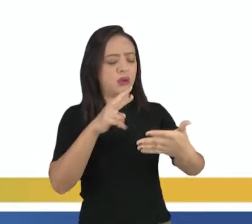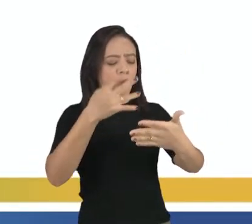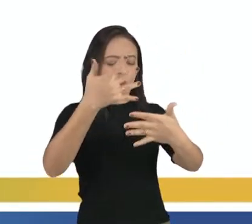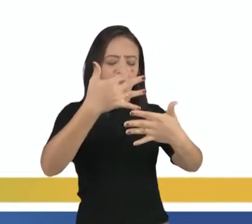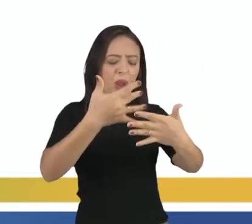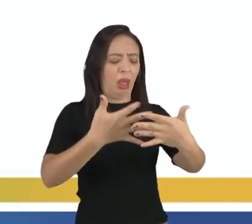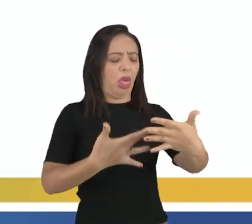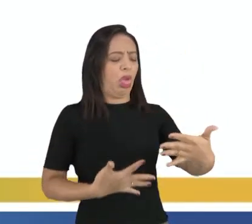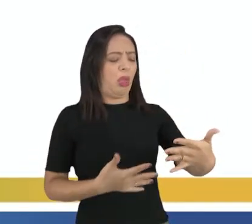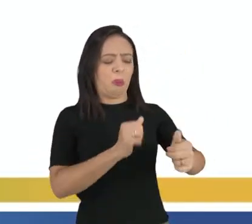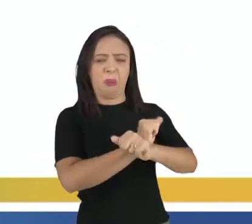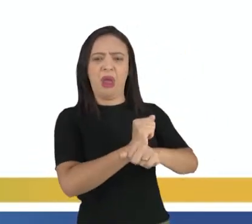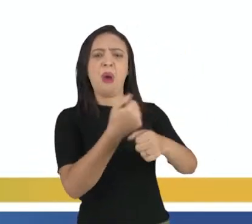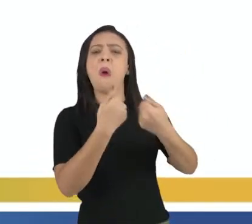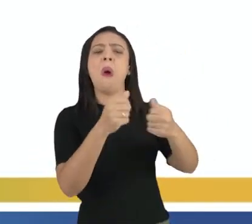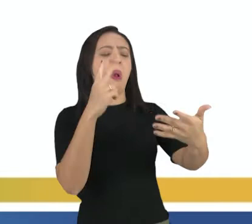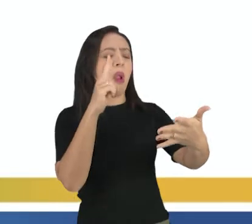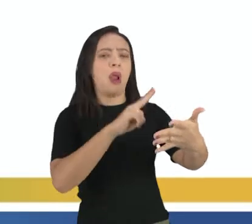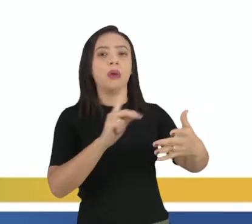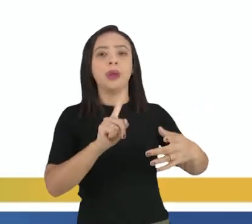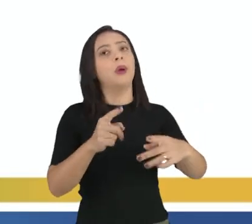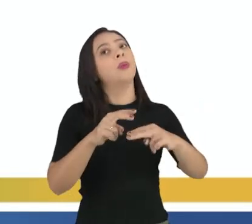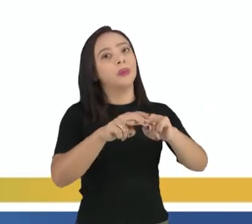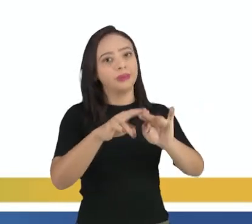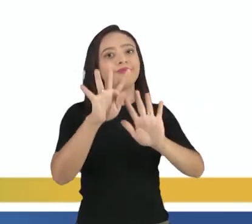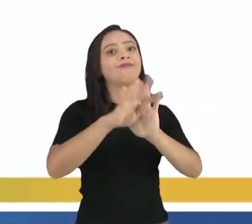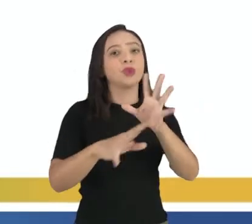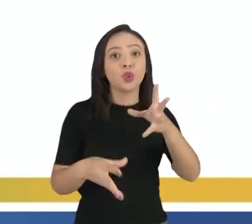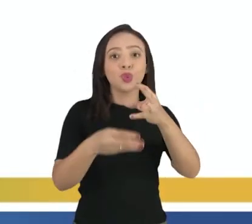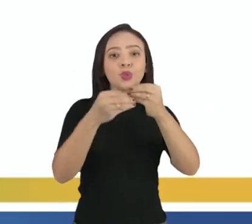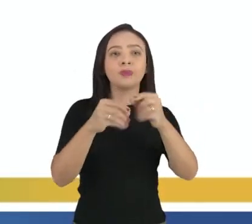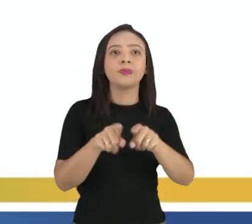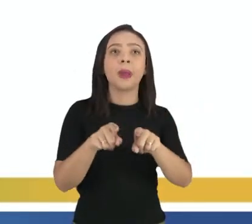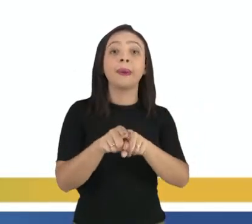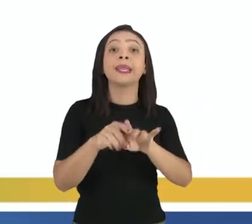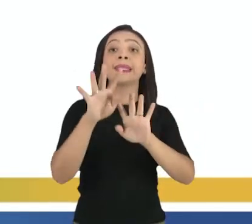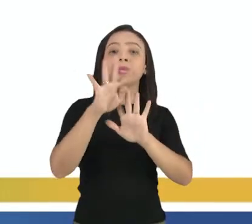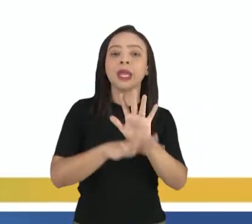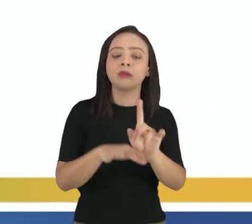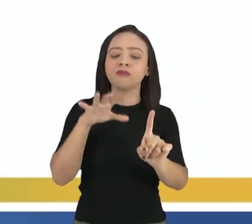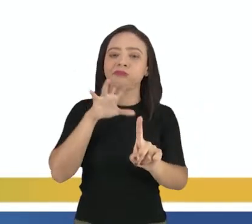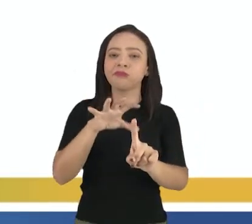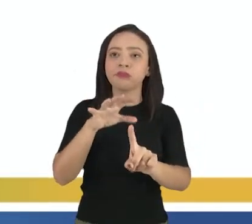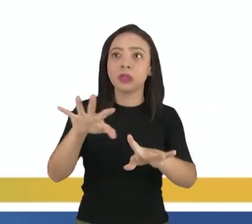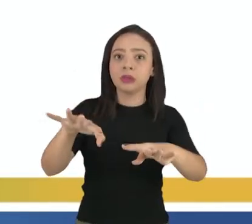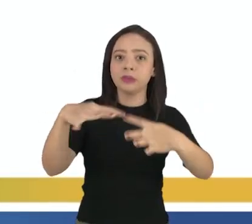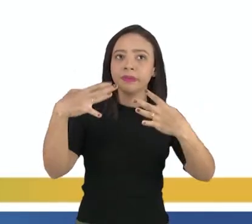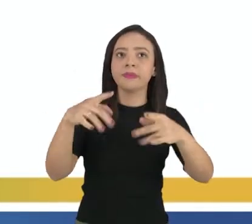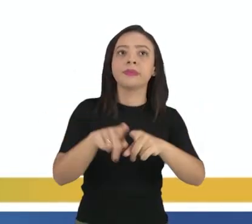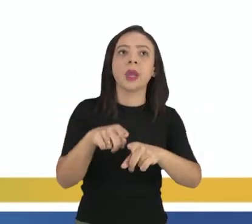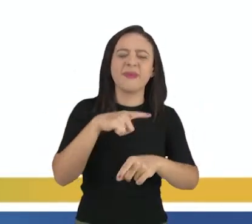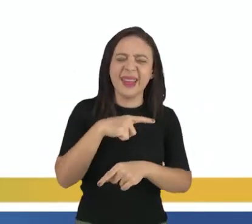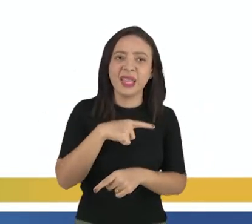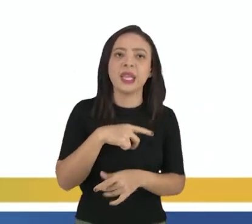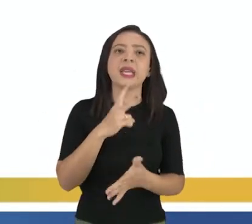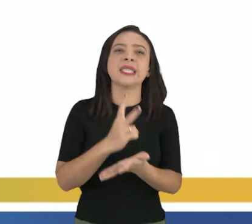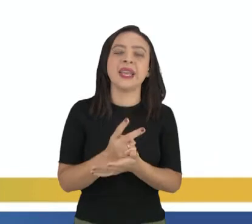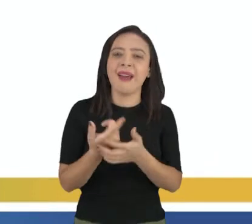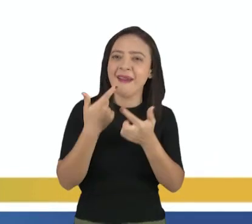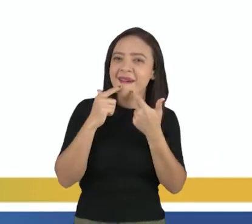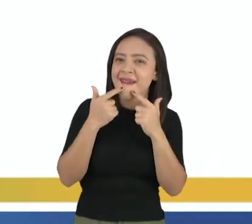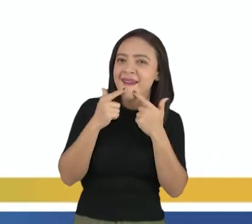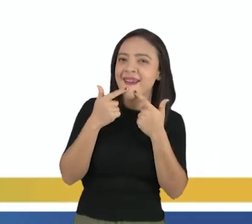aquela propaganda? Então, por isso precisa ser um texto curto. Textos persuasivos, atrativos. Vai existir sempre um humor,